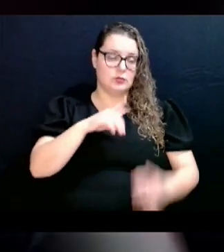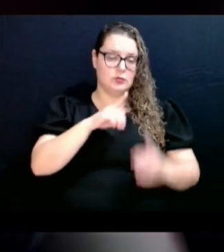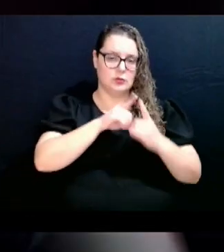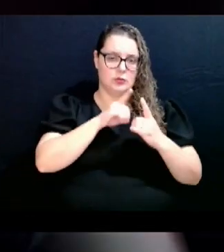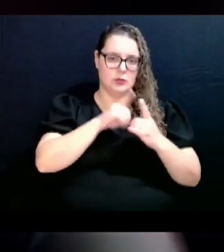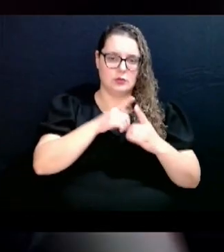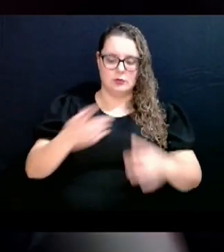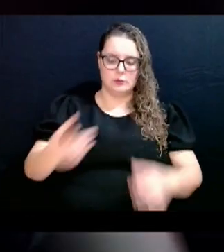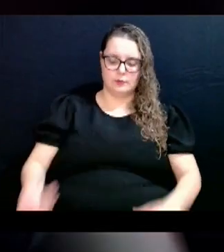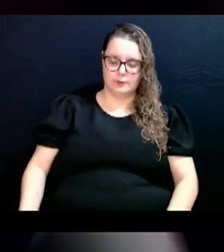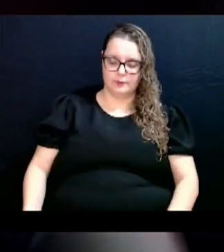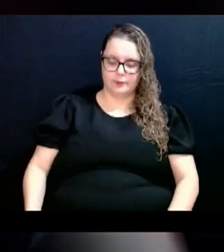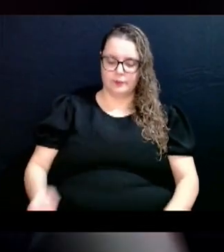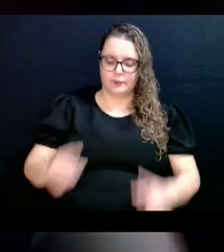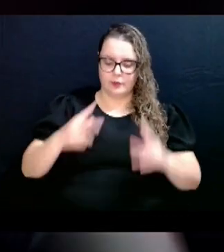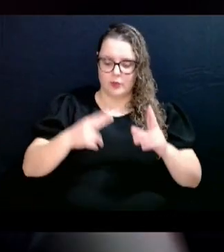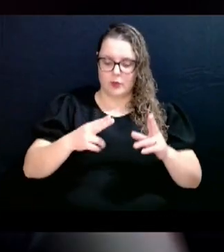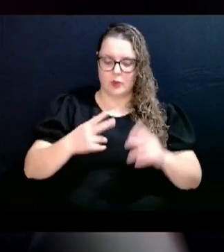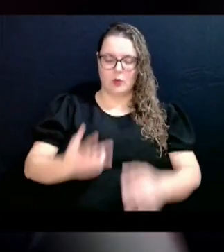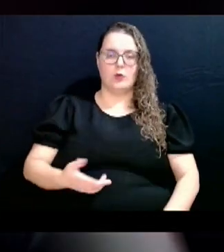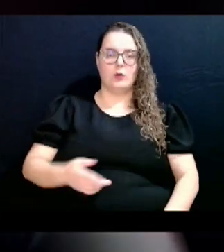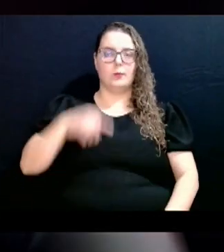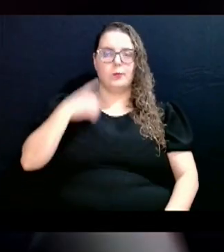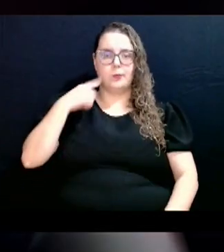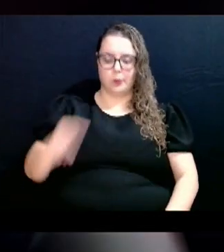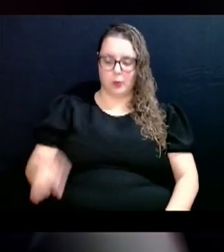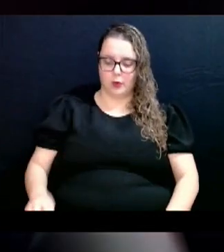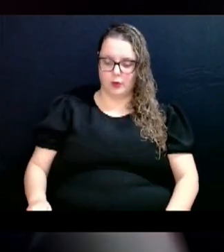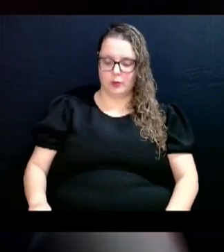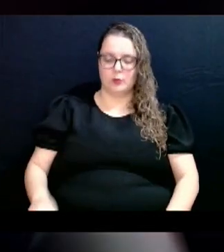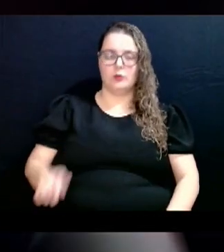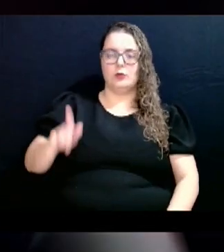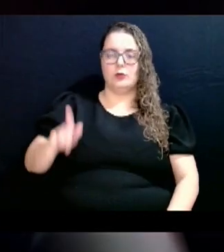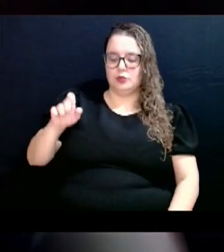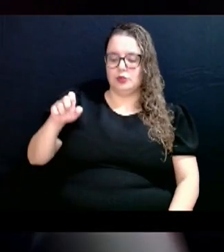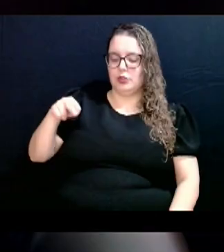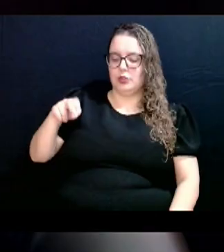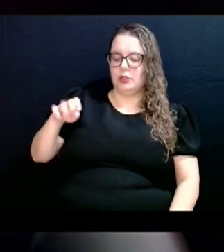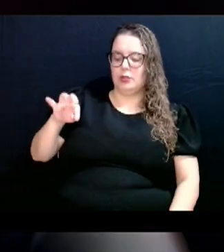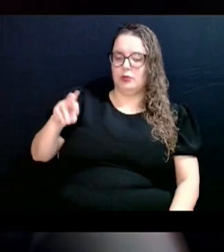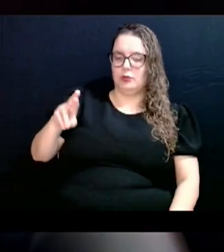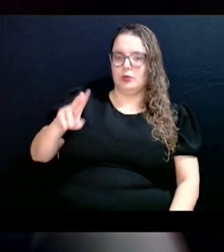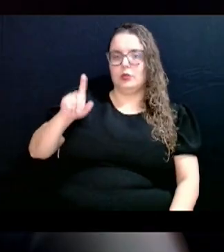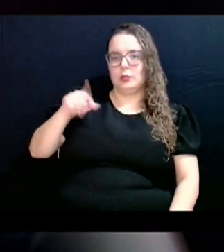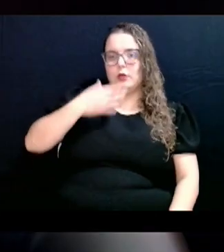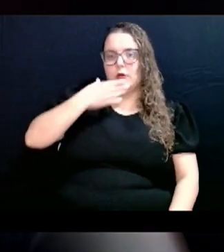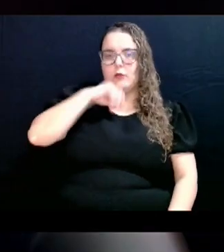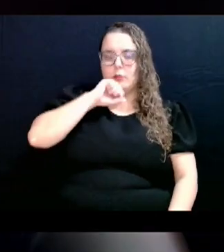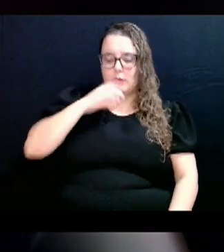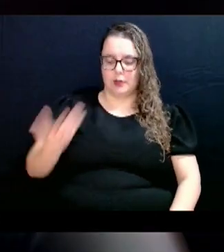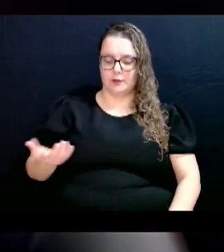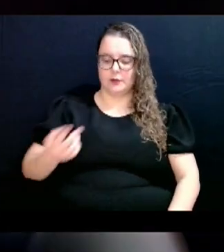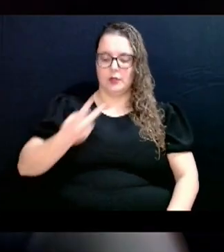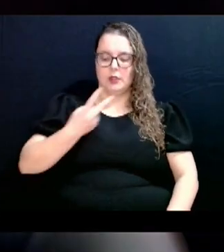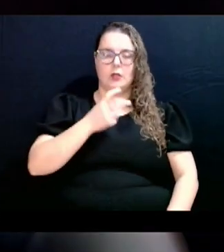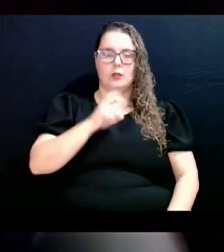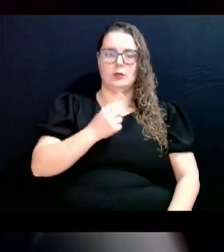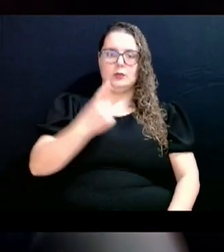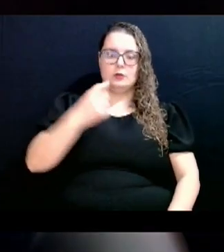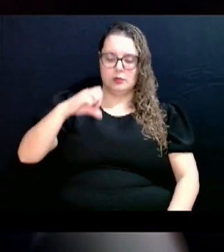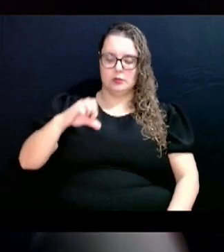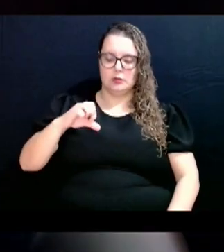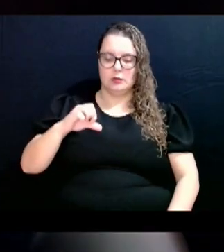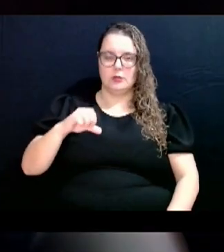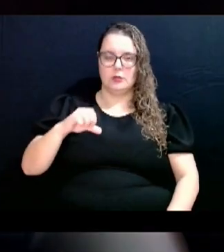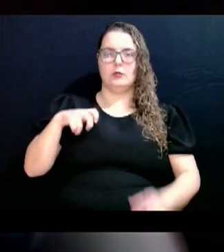como advogada do genitor, do pai no caso. Em 2019, aconteceu um acidente